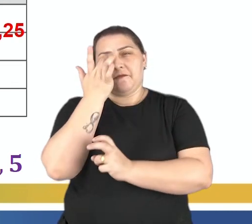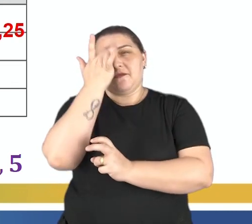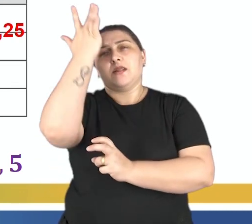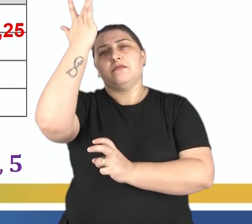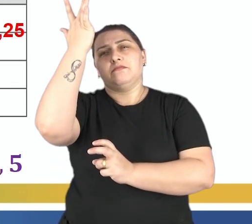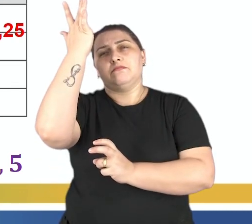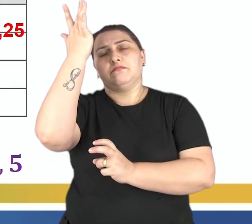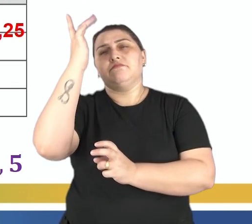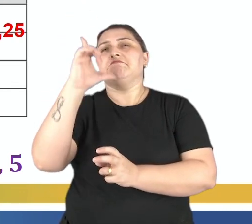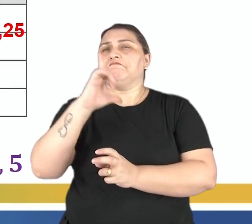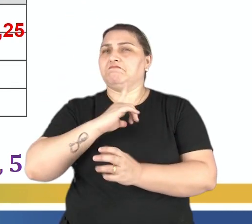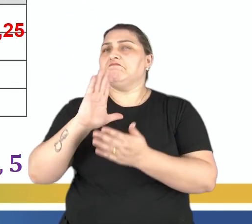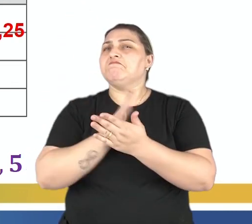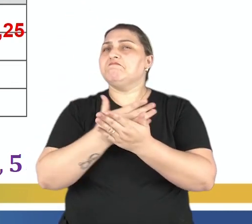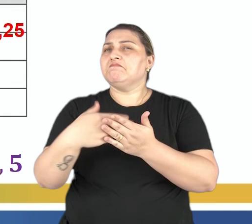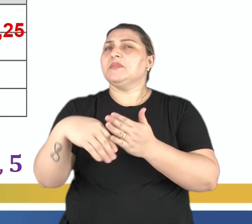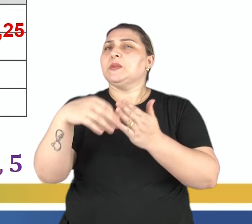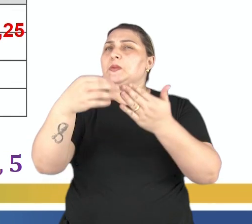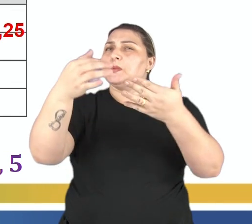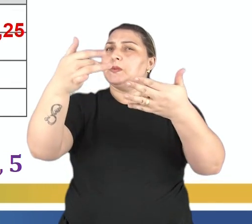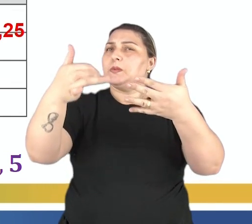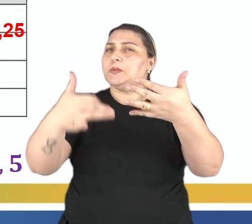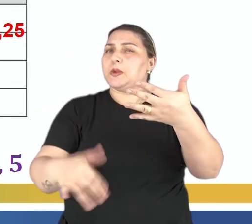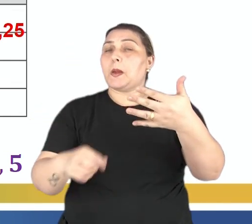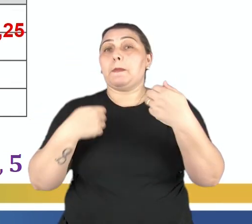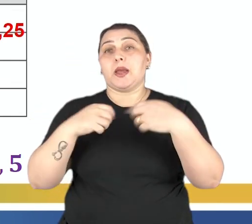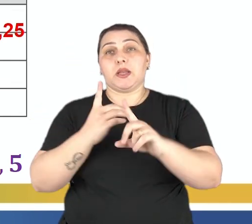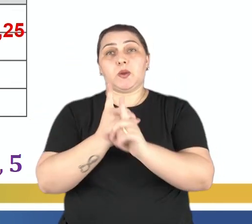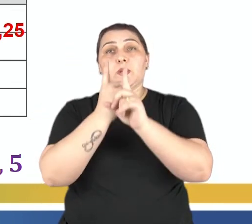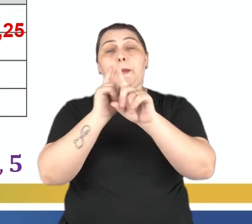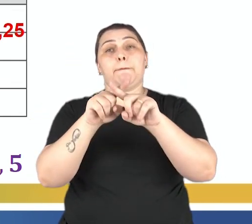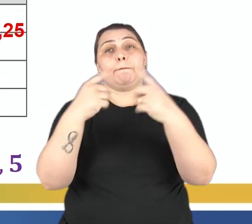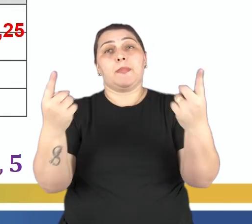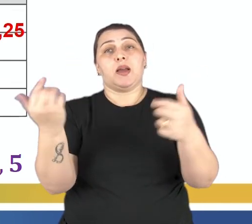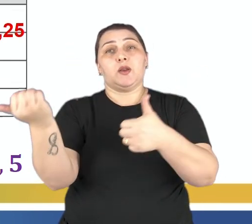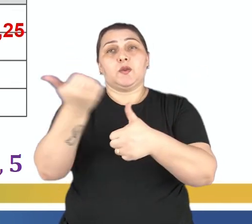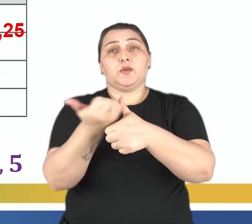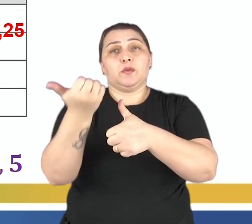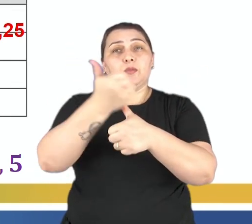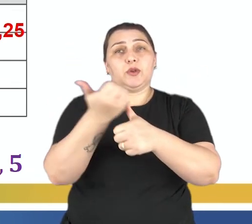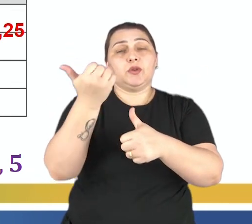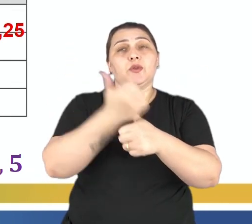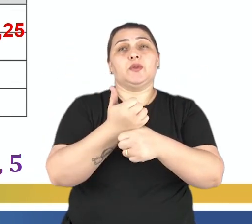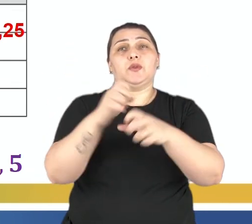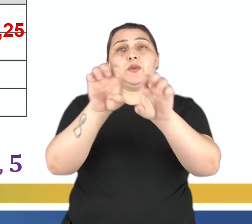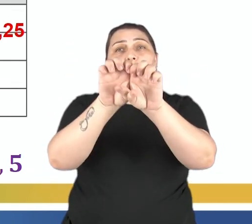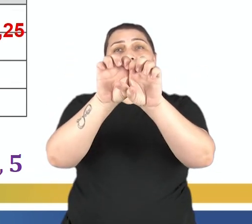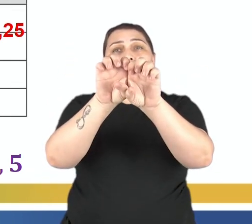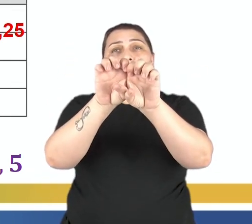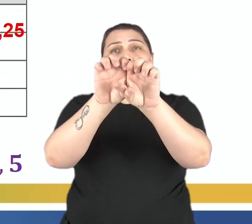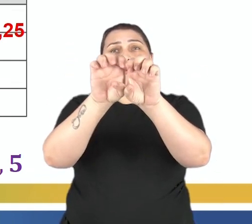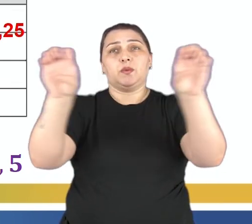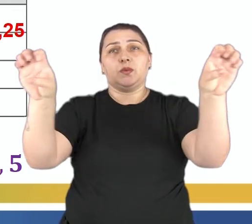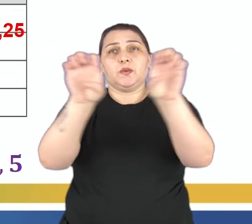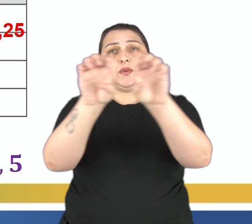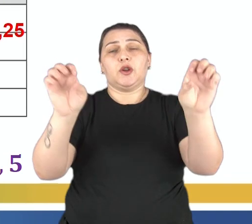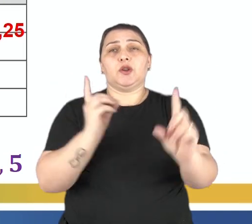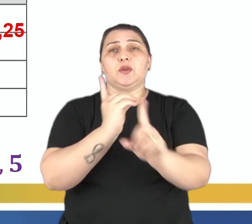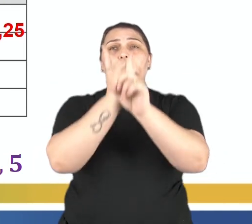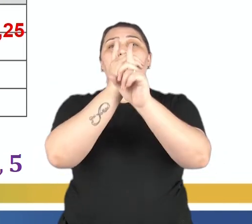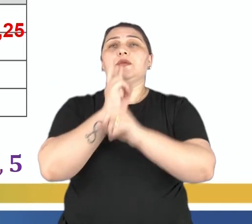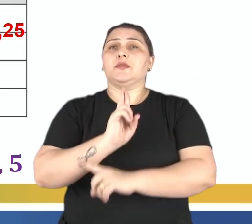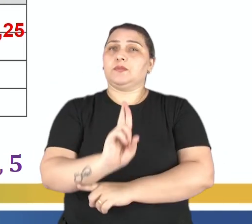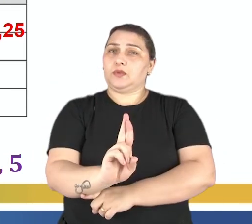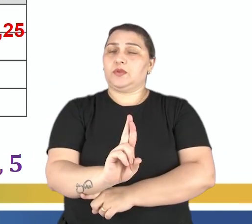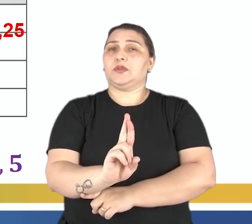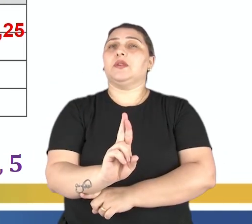fácil? Existem alguns detalhes que você precisa descobrir, porém, substituindo na equação, você chega à resposta